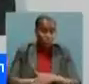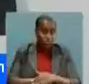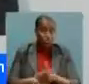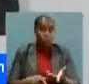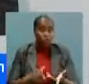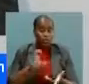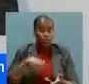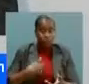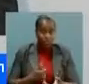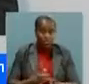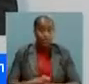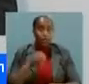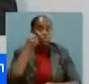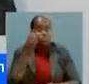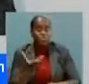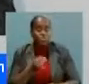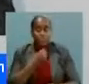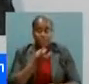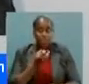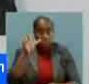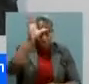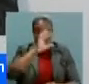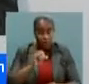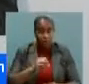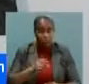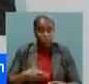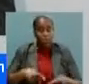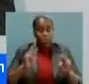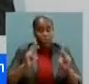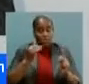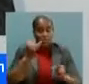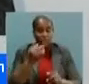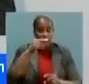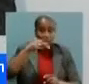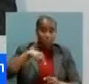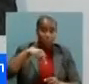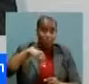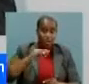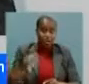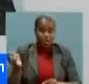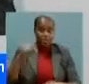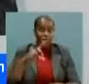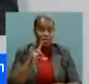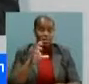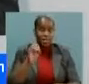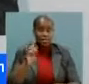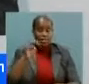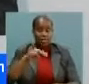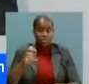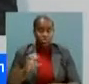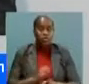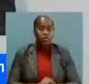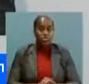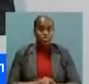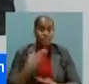Como explicar que o governo autoriza o NPS a entrar com 600 mil contos no African Bank e